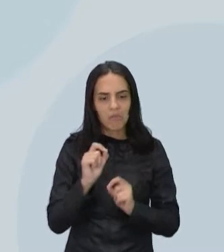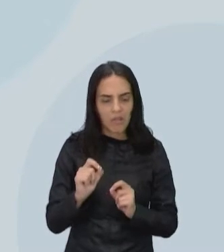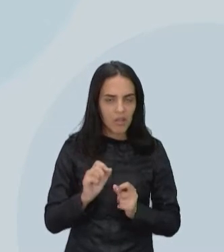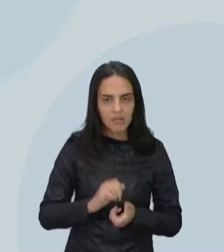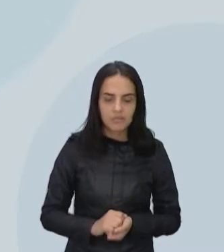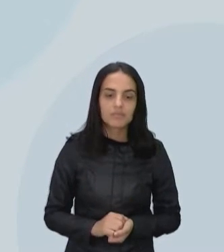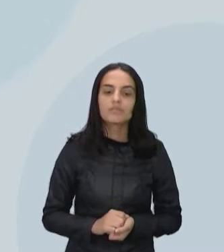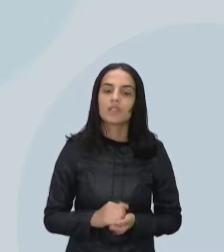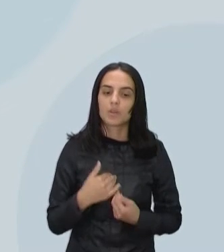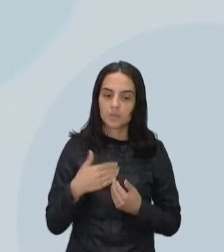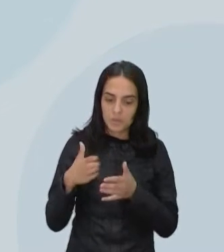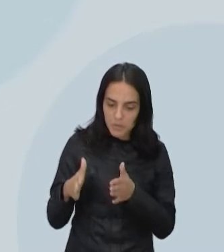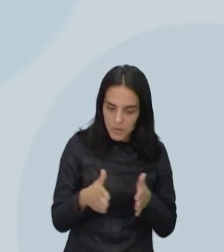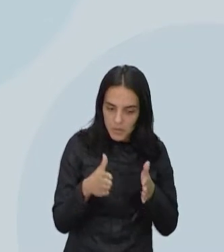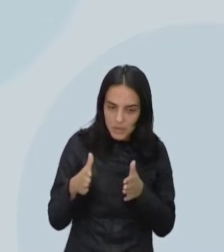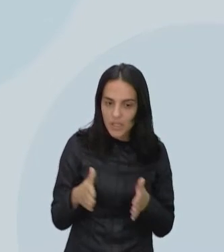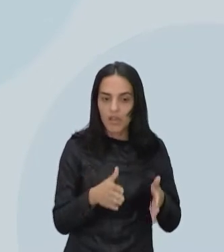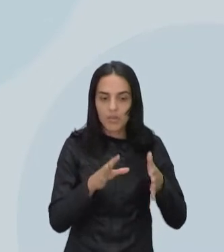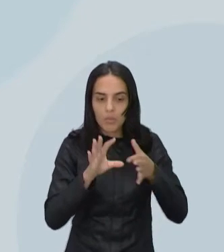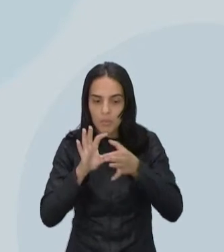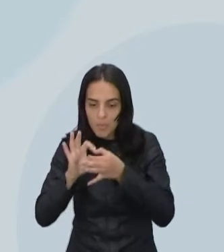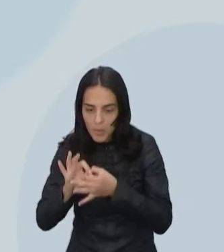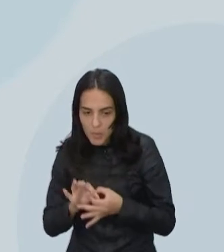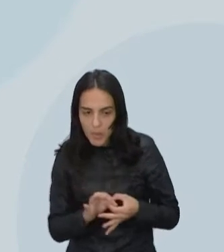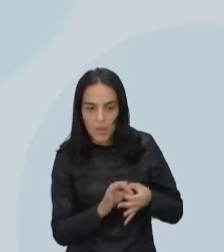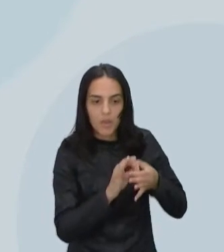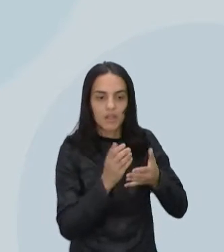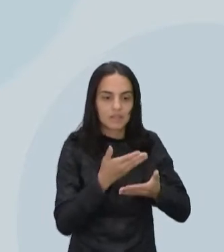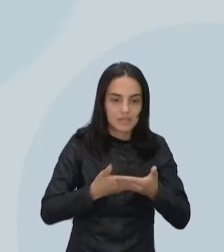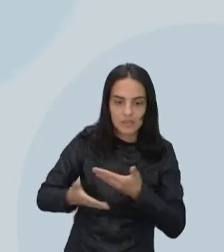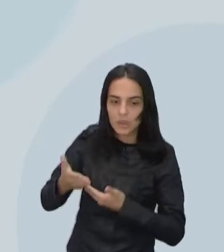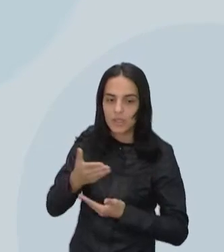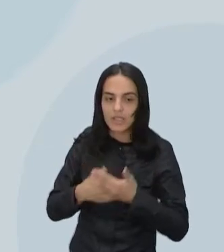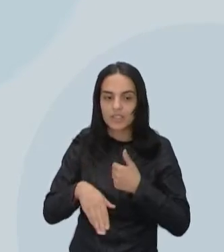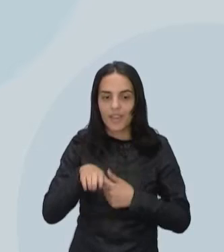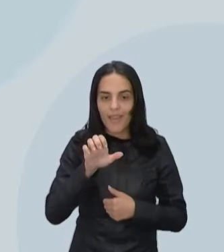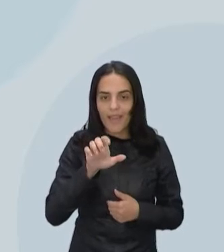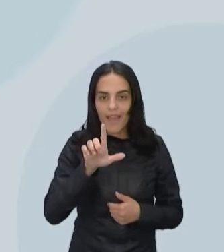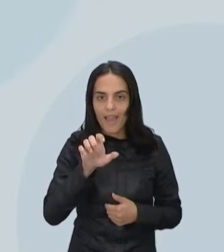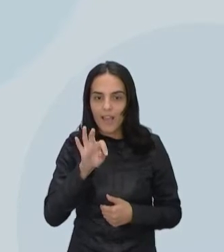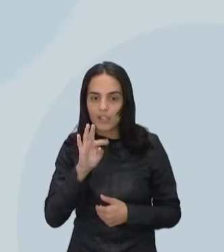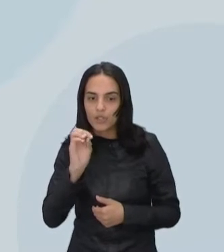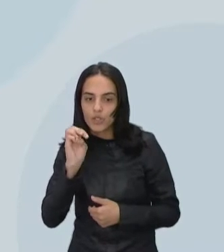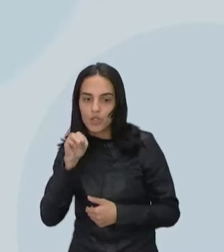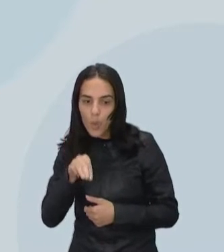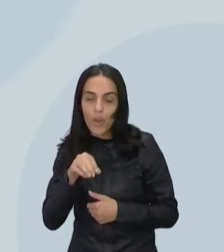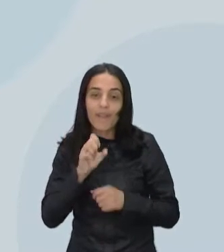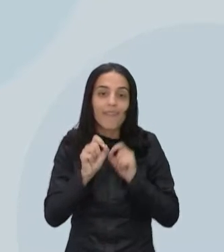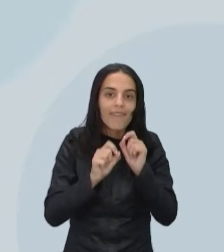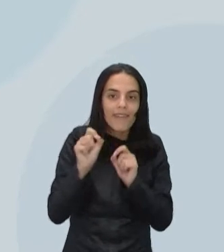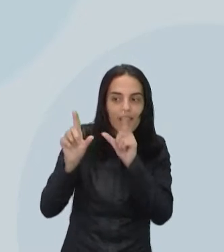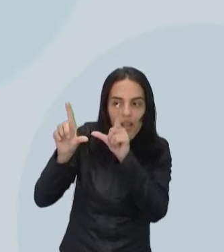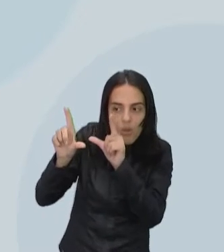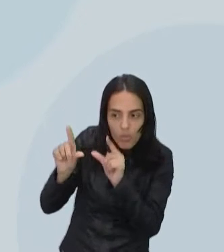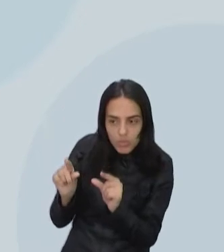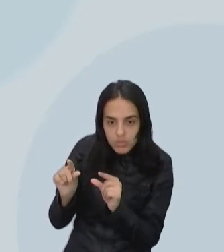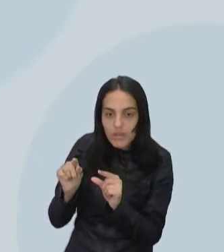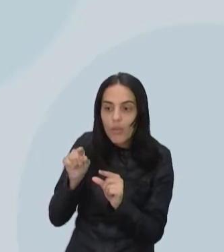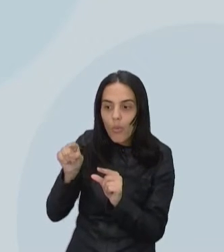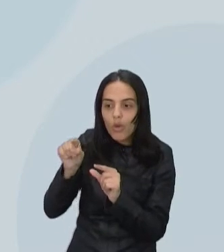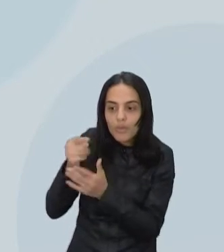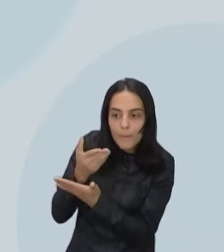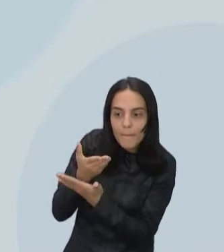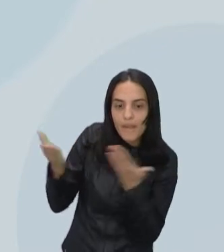oxirredução? É um processo simultâneo de troca de elétrons, onde quem está reduzindo perde elétrons e o que